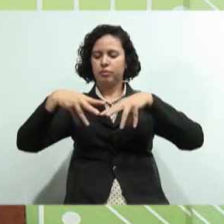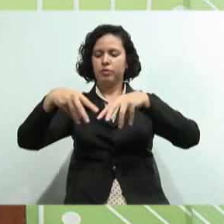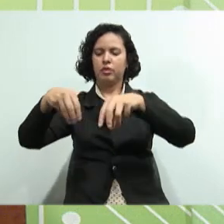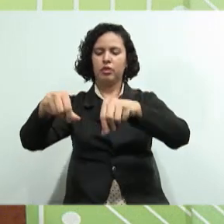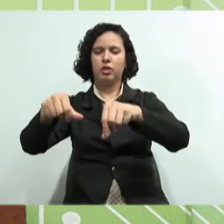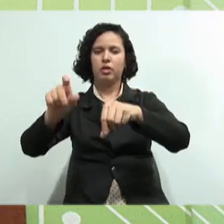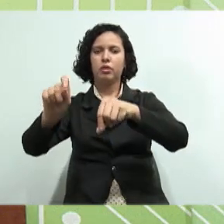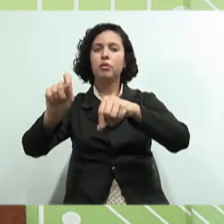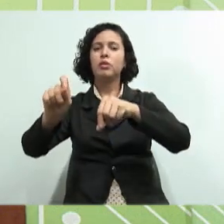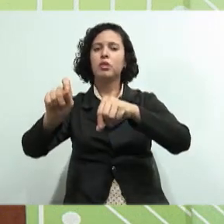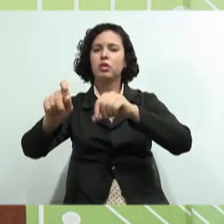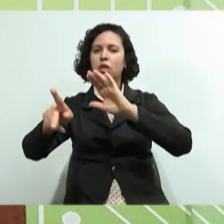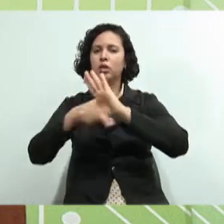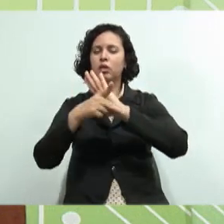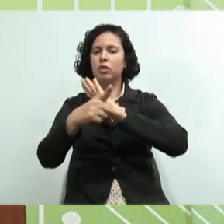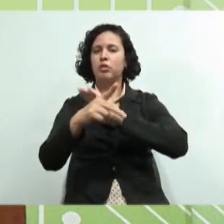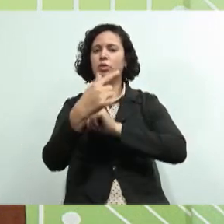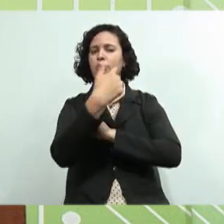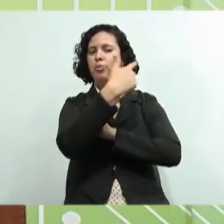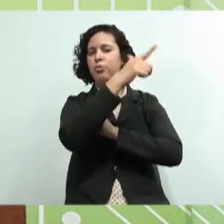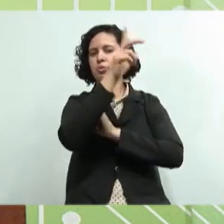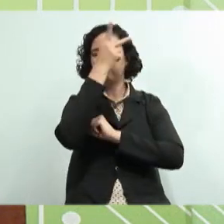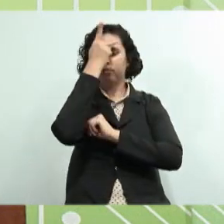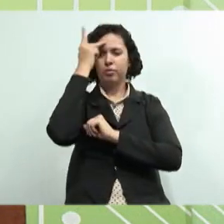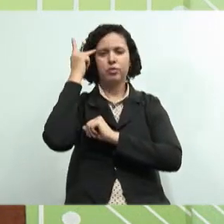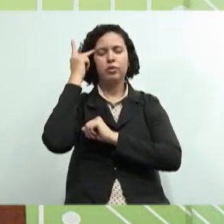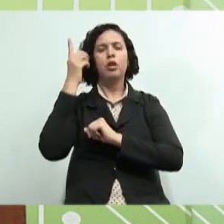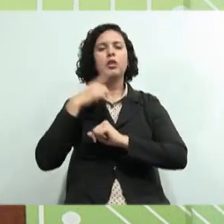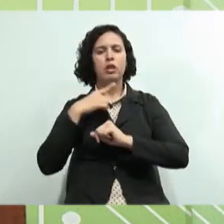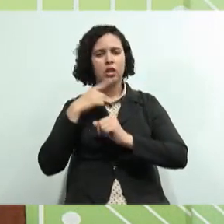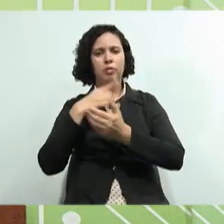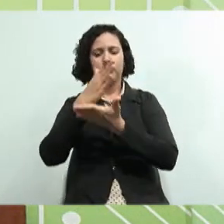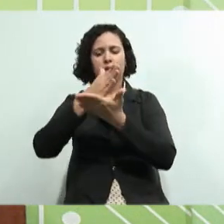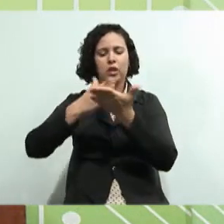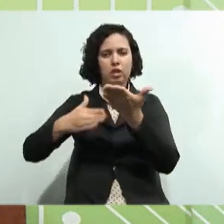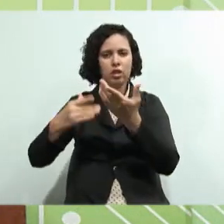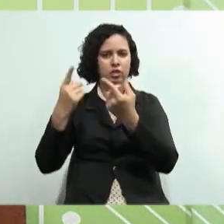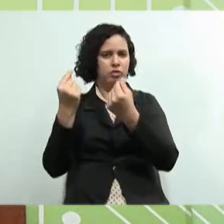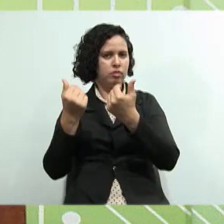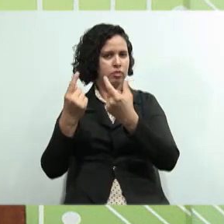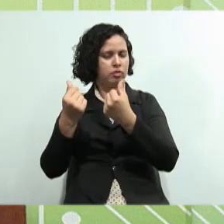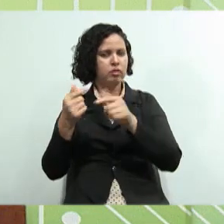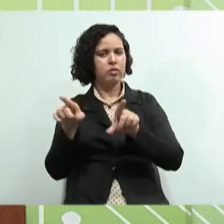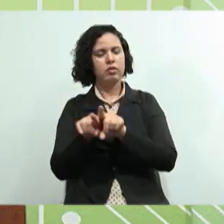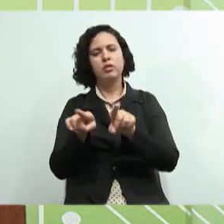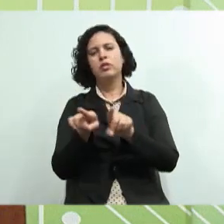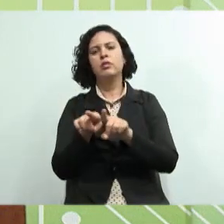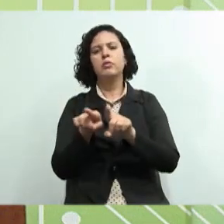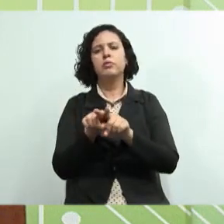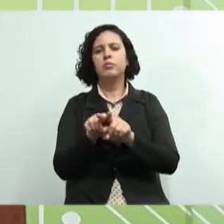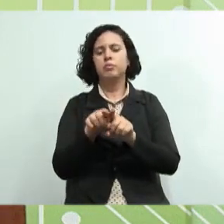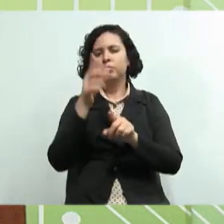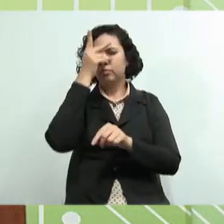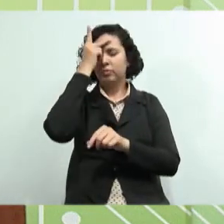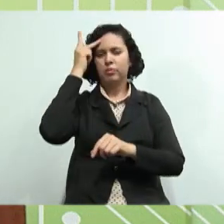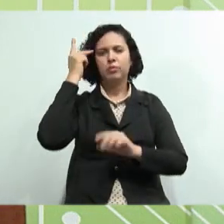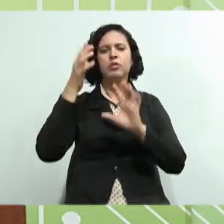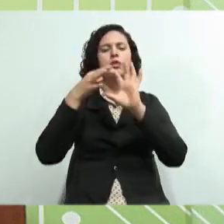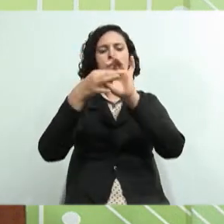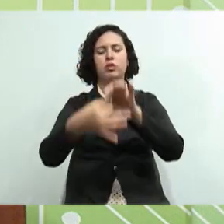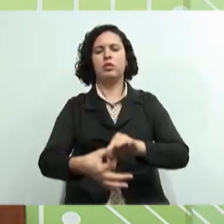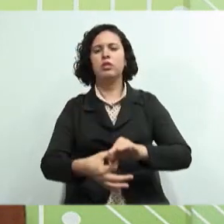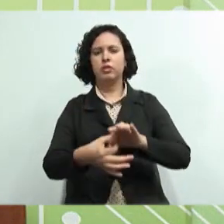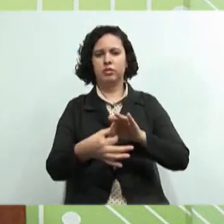vem de metade, a ideia de metade da produção, e também outras figuras de pessoas que estão ligadas à produção, mas sempre com essa ideia